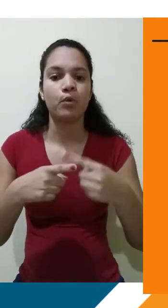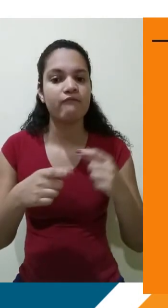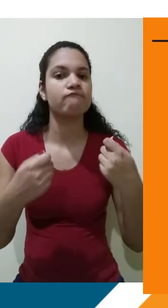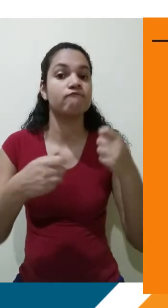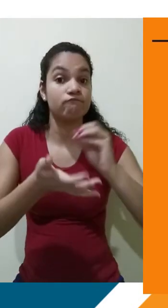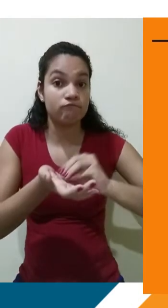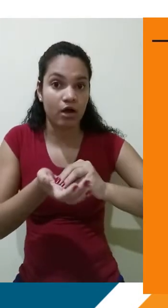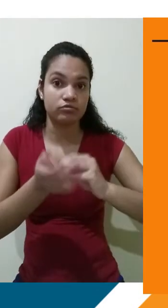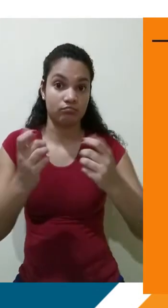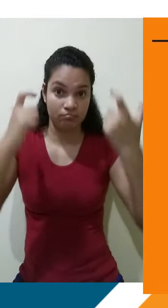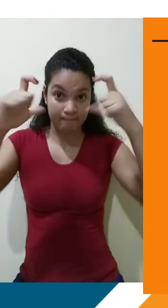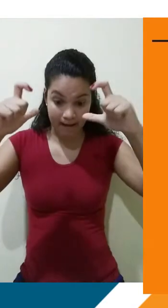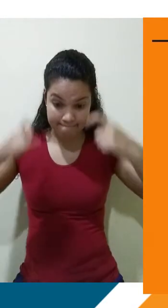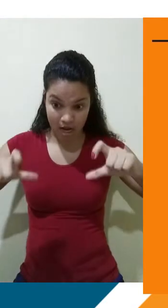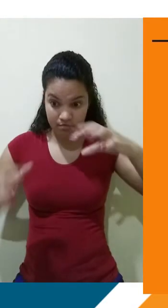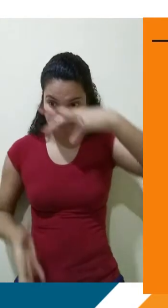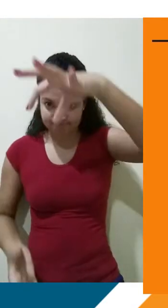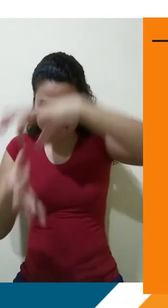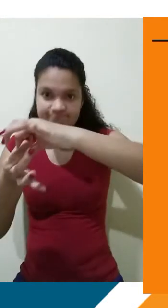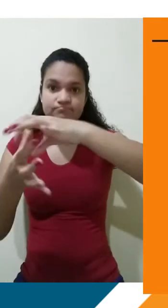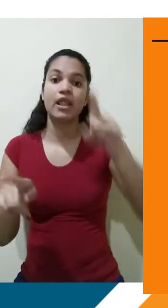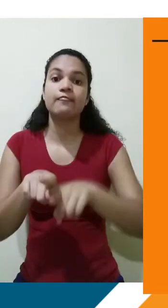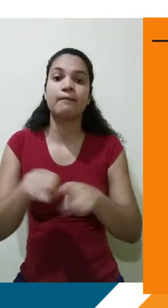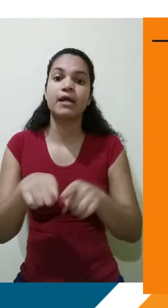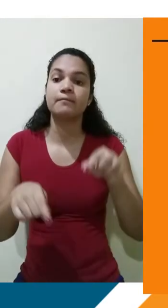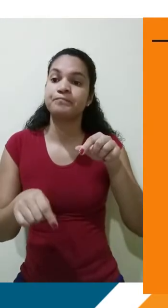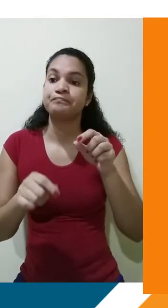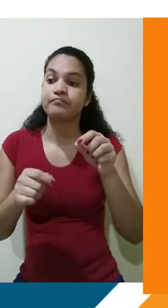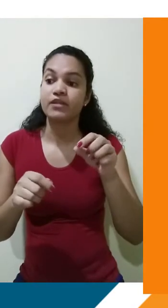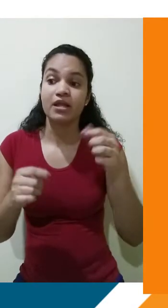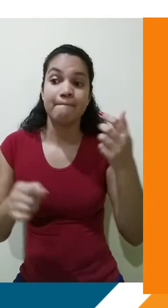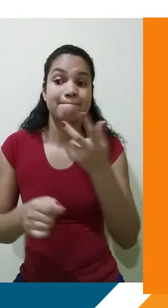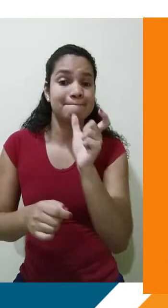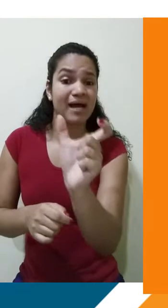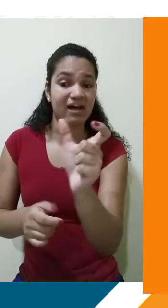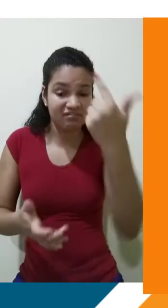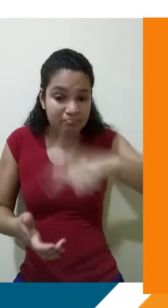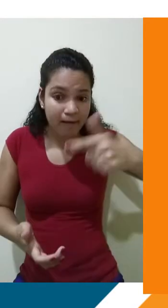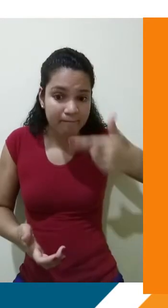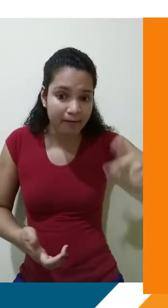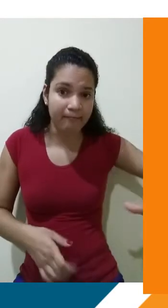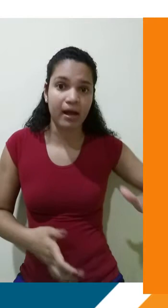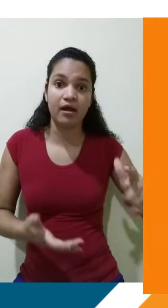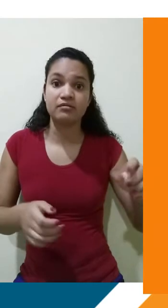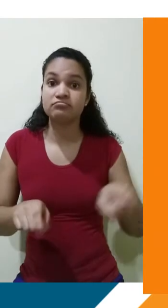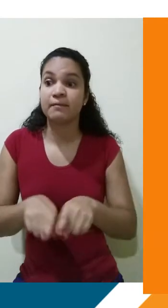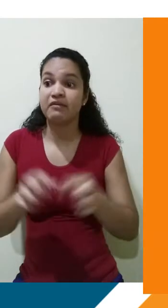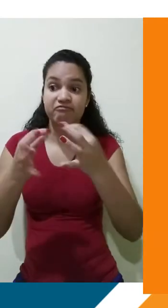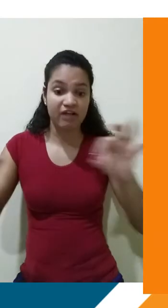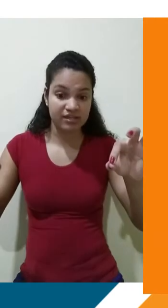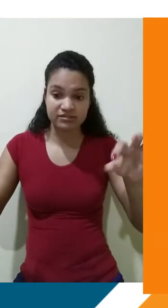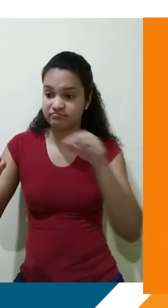da falta de conectivo interfrases, da repetição excessiva, que esse texto está com inúmeros problemas de coesão que poderiam ser facilmente resolvidos se a